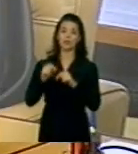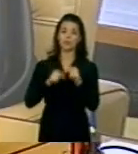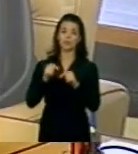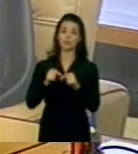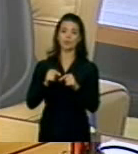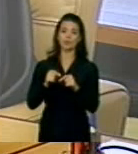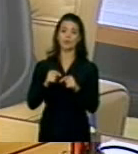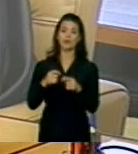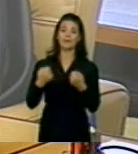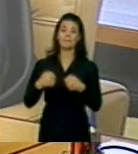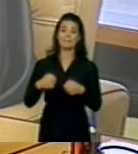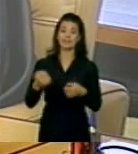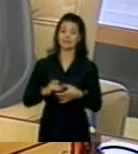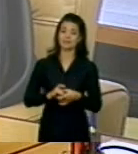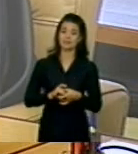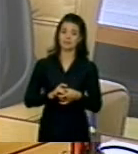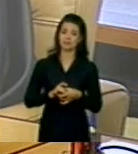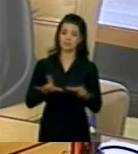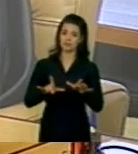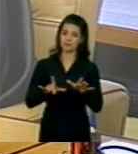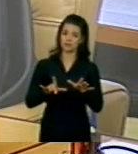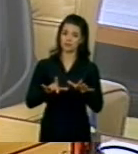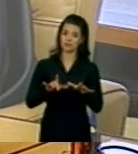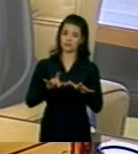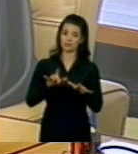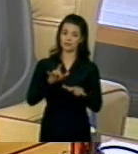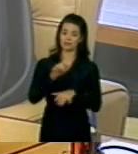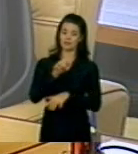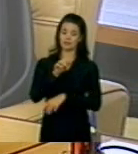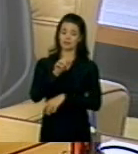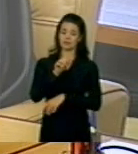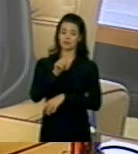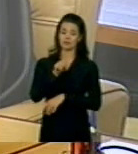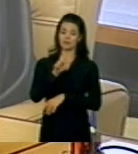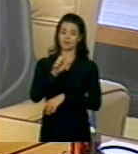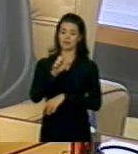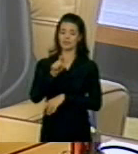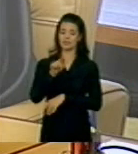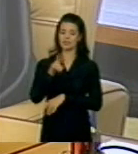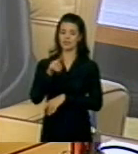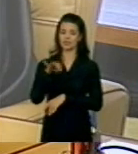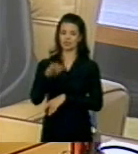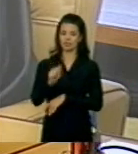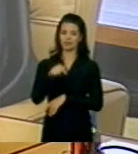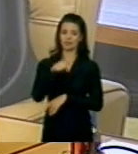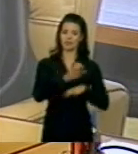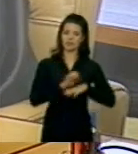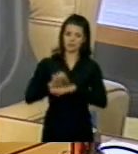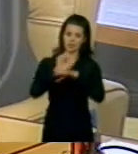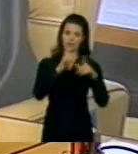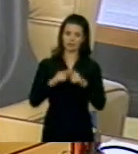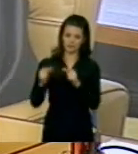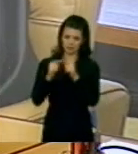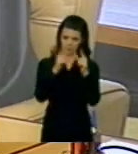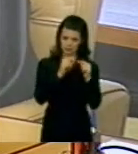prévia licença das assembleias legislativas para a submissão de governadores dos estados e do Distrito Federal a processo penal